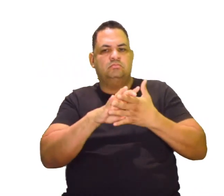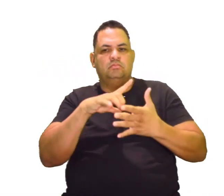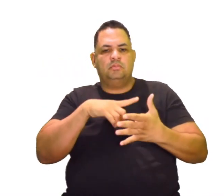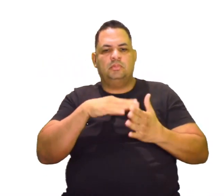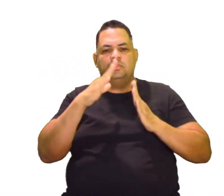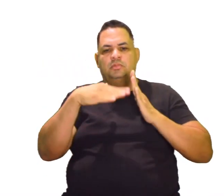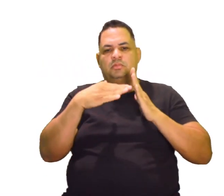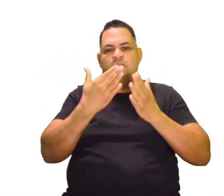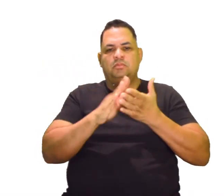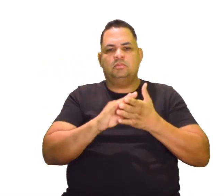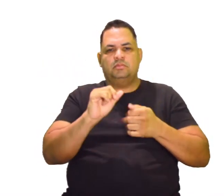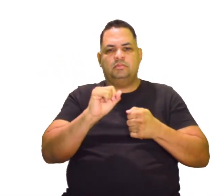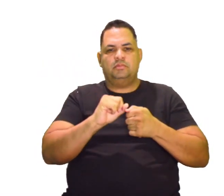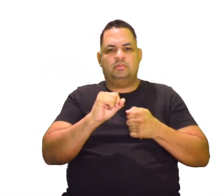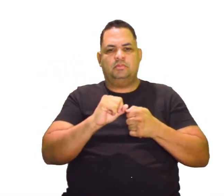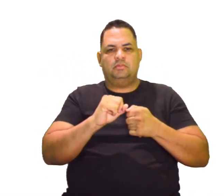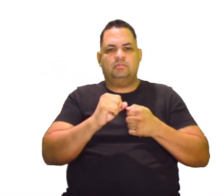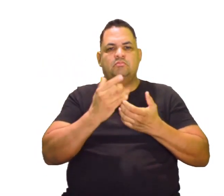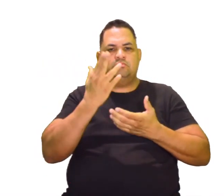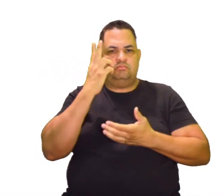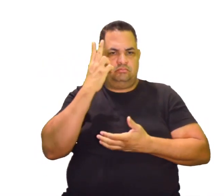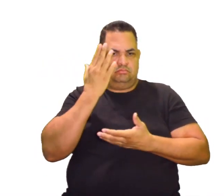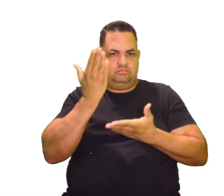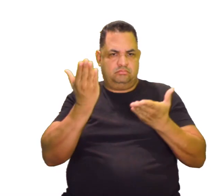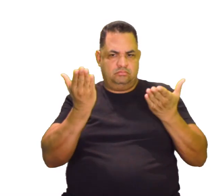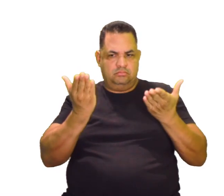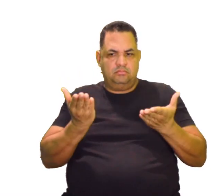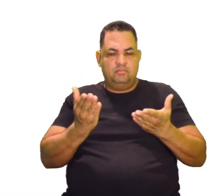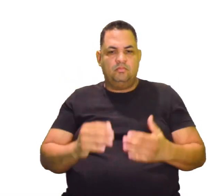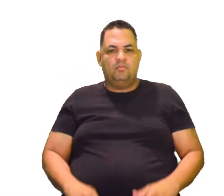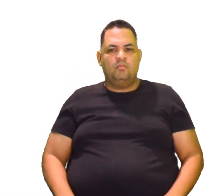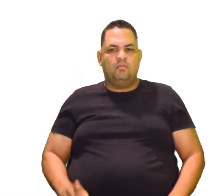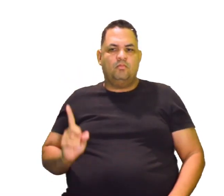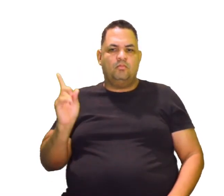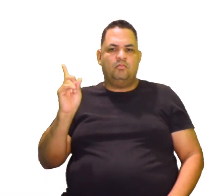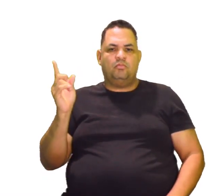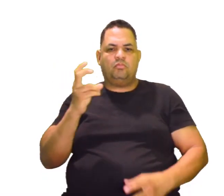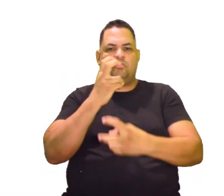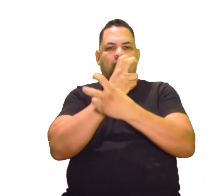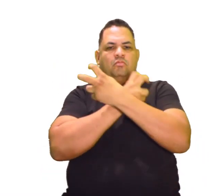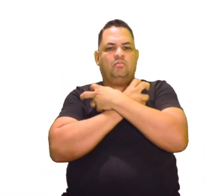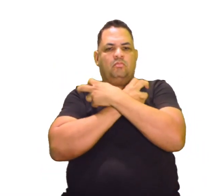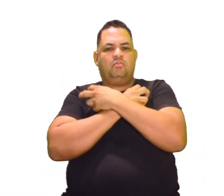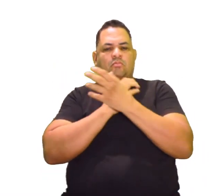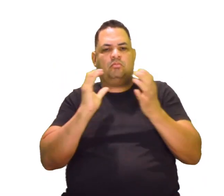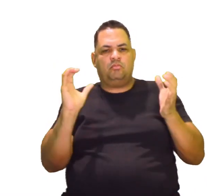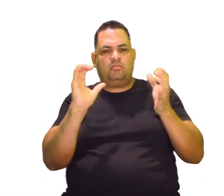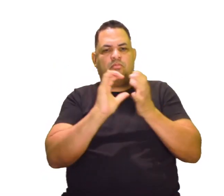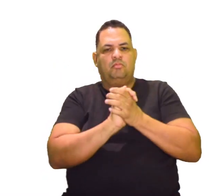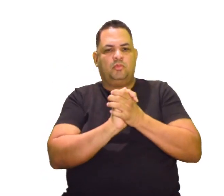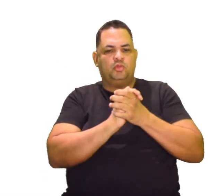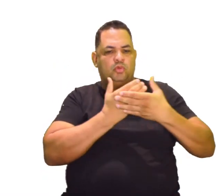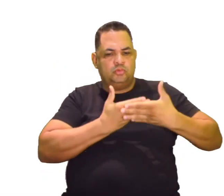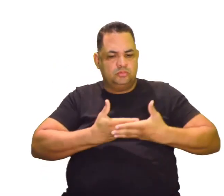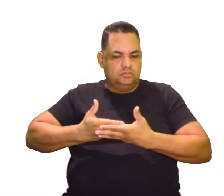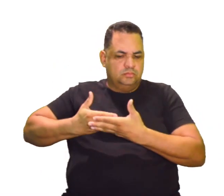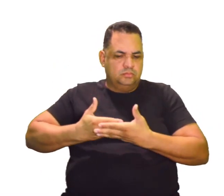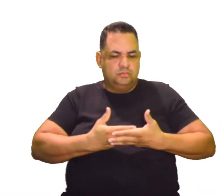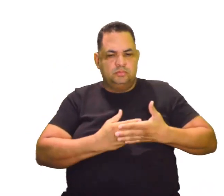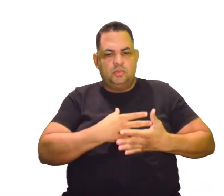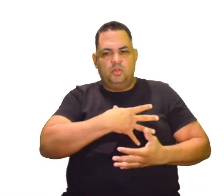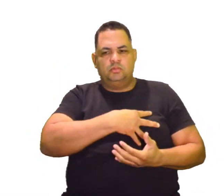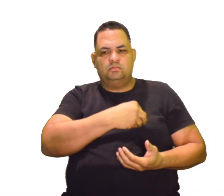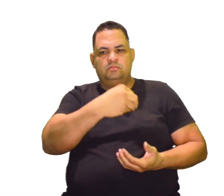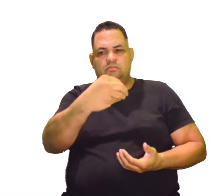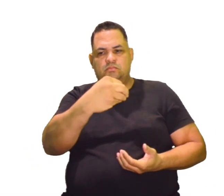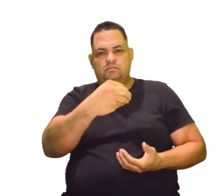outra forma, dessa mesma imagem. Aqui o Faraó e a esposa dele com os filhos. Olha como eles não